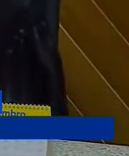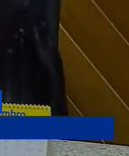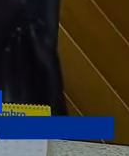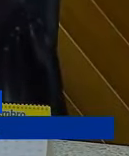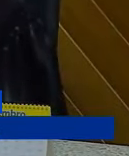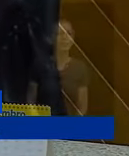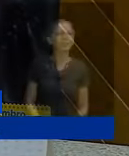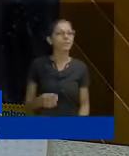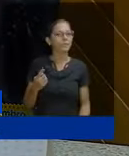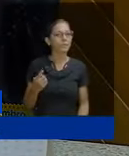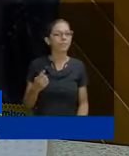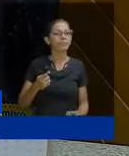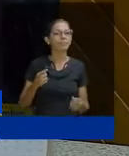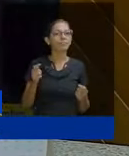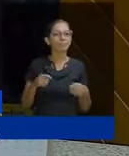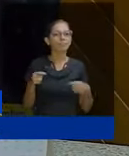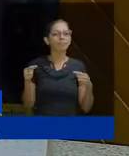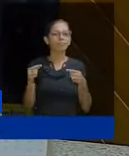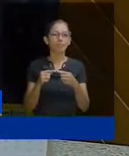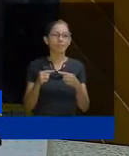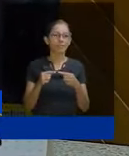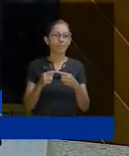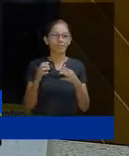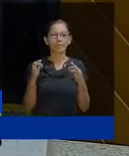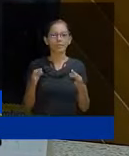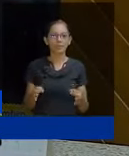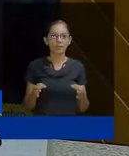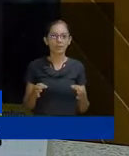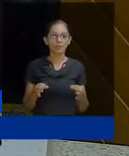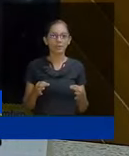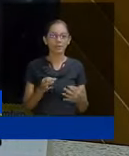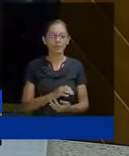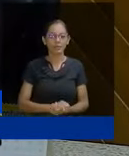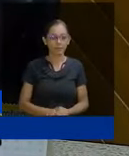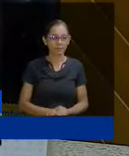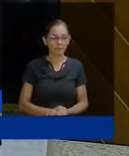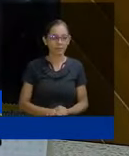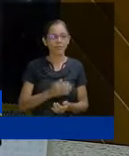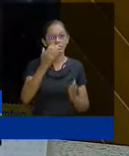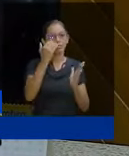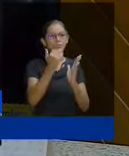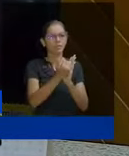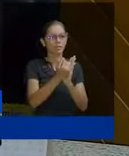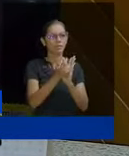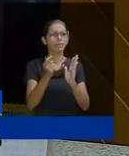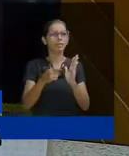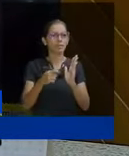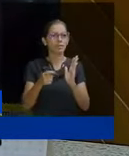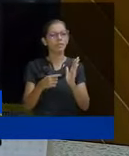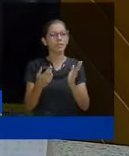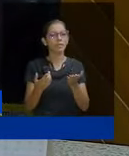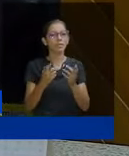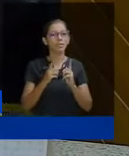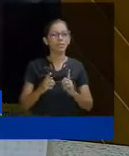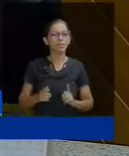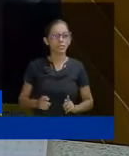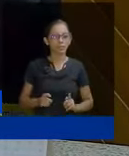delas era exatamente cumprir aquilo que lhes cabia enquanto gestores